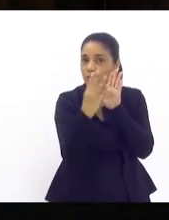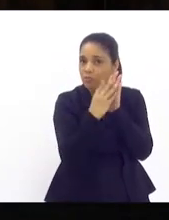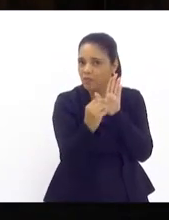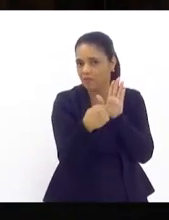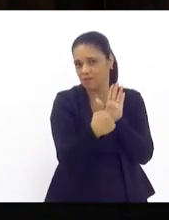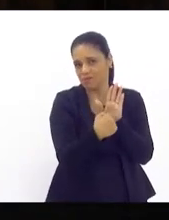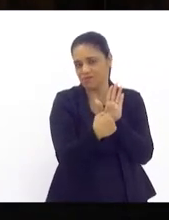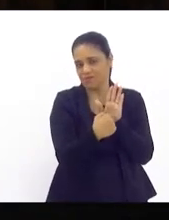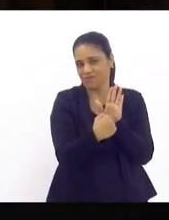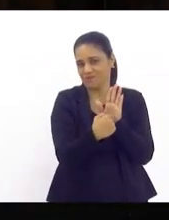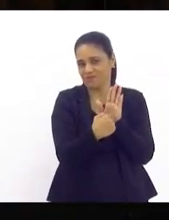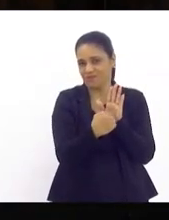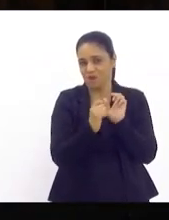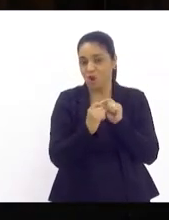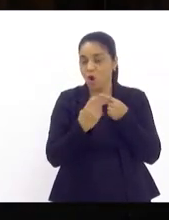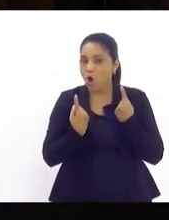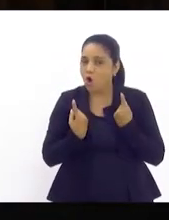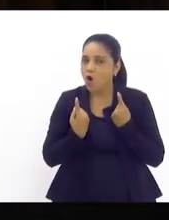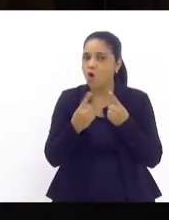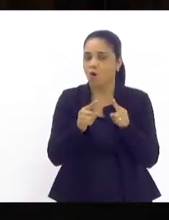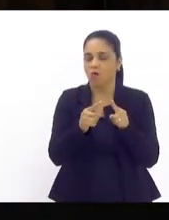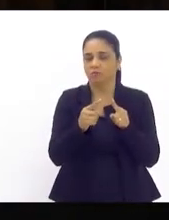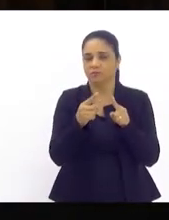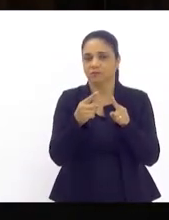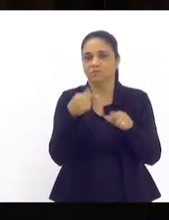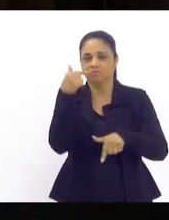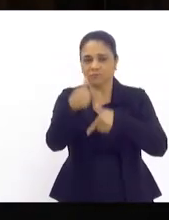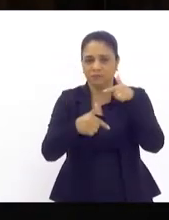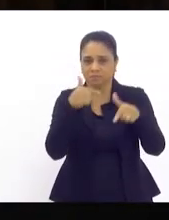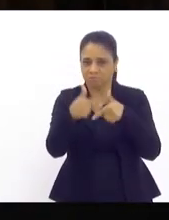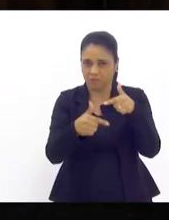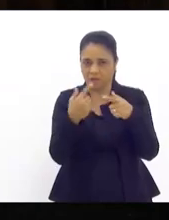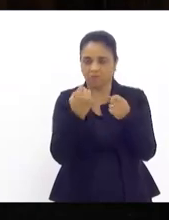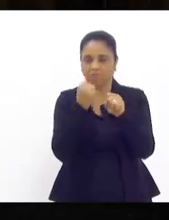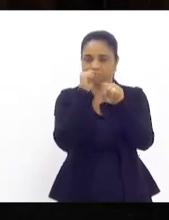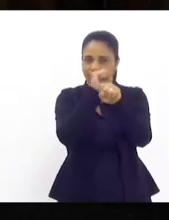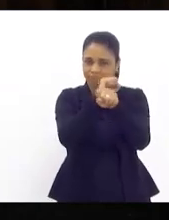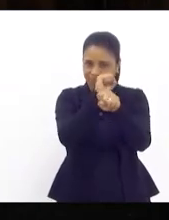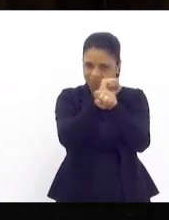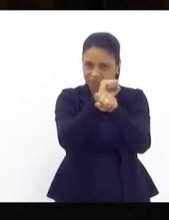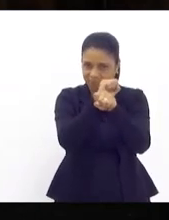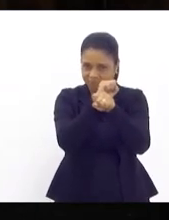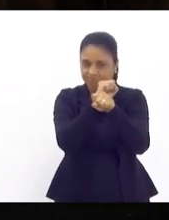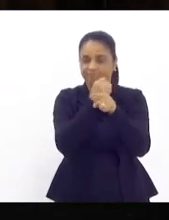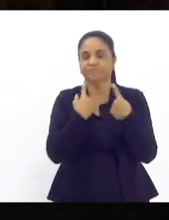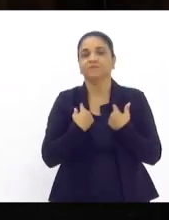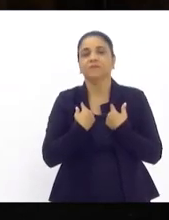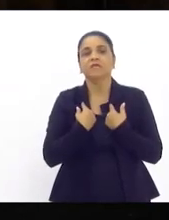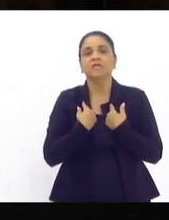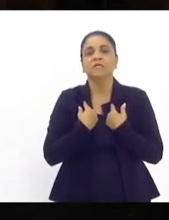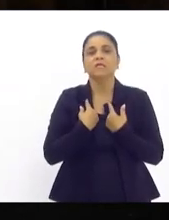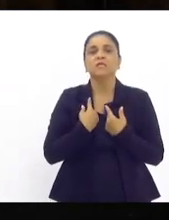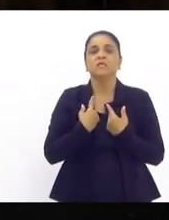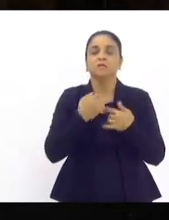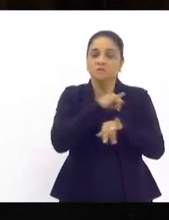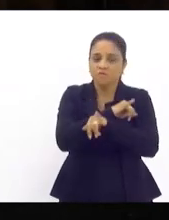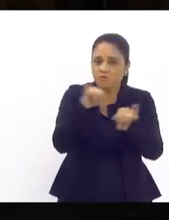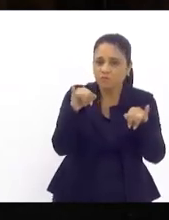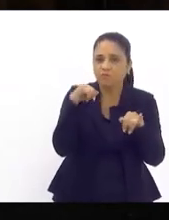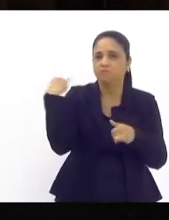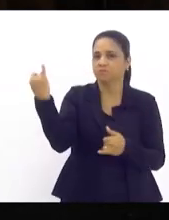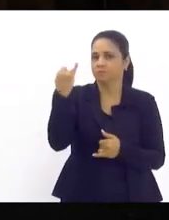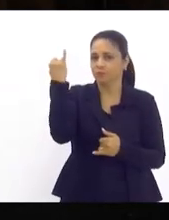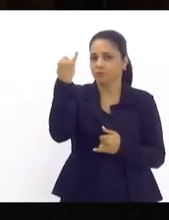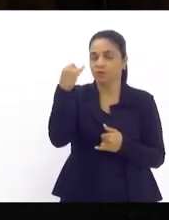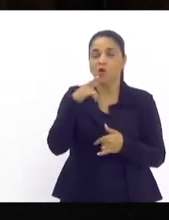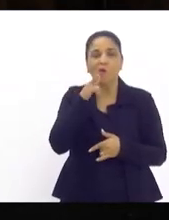o combate ao trabalho análogo à escravidão. E, por último, para passar uma informação importante, ontem nós fizemos uma